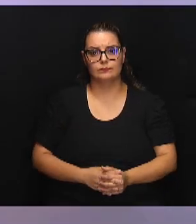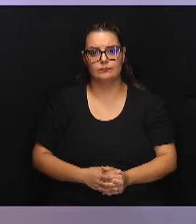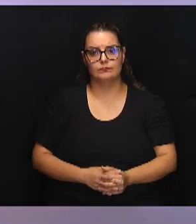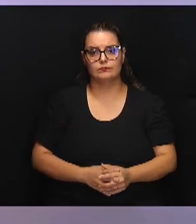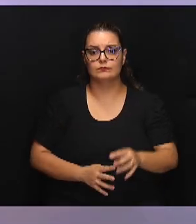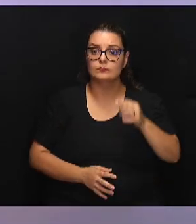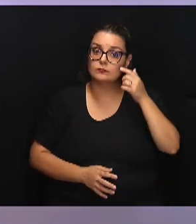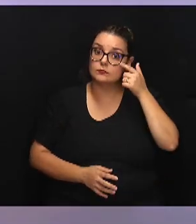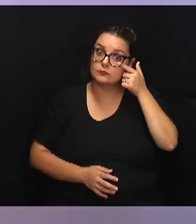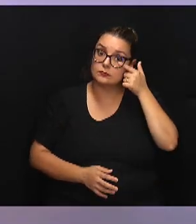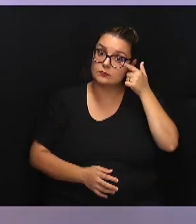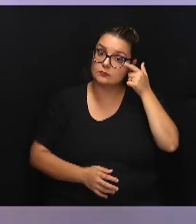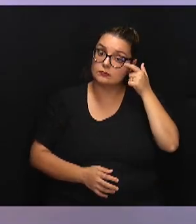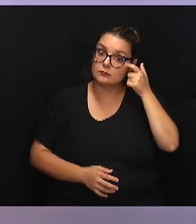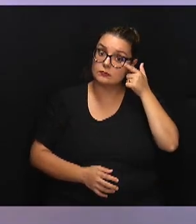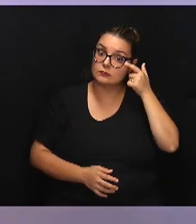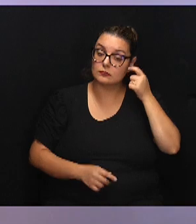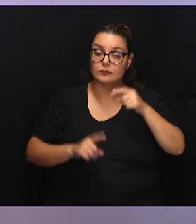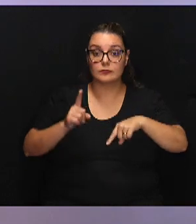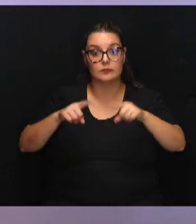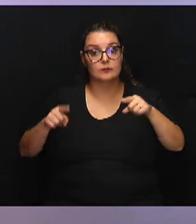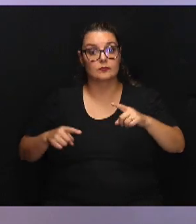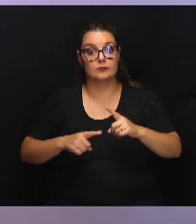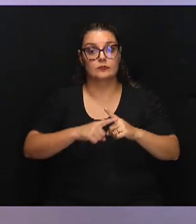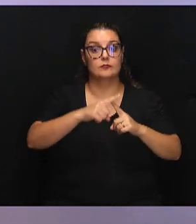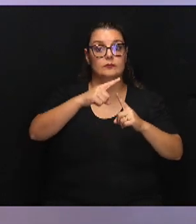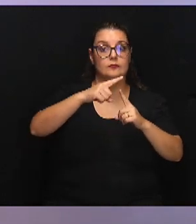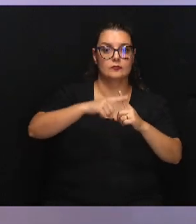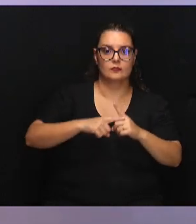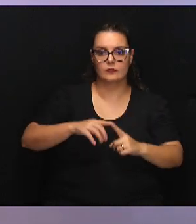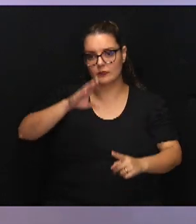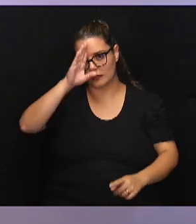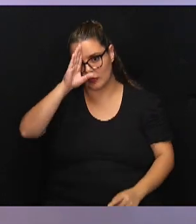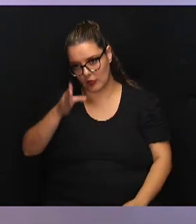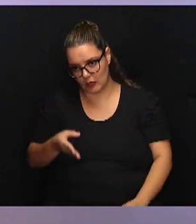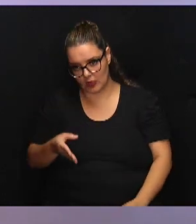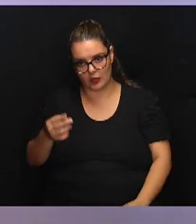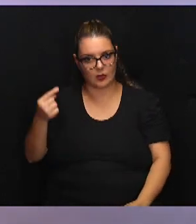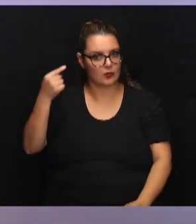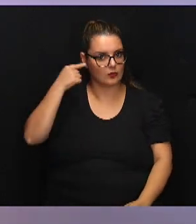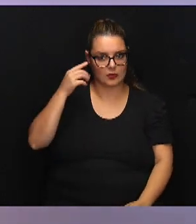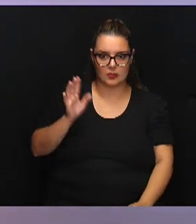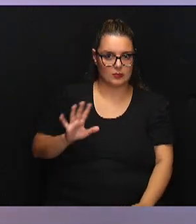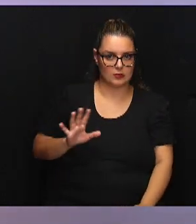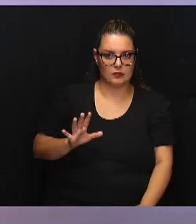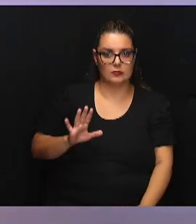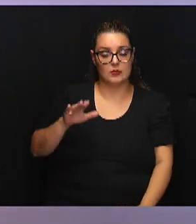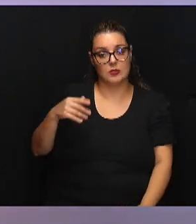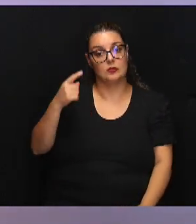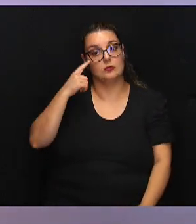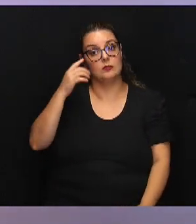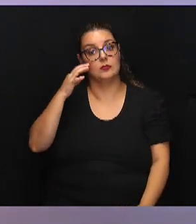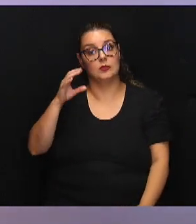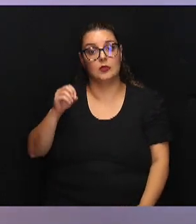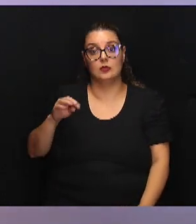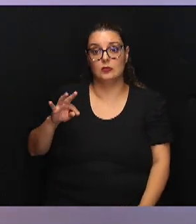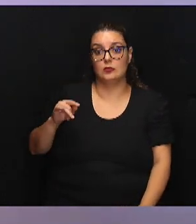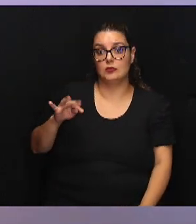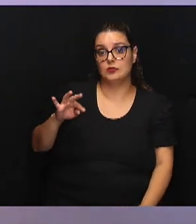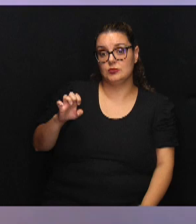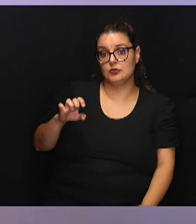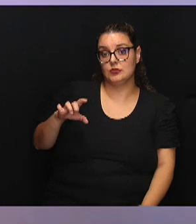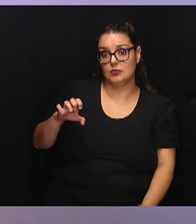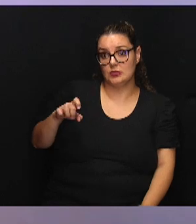Essas variações de amplitude térmica, diretamente ao ouvido, não, mas quando eu penso em otite externa, e